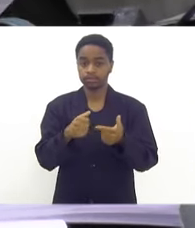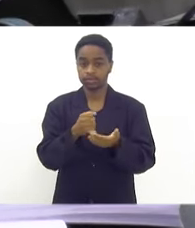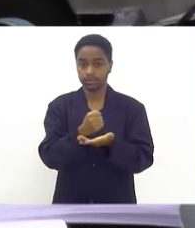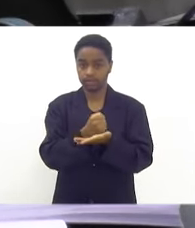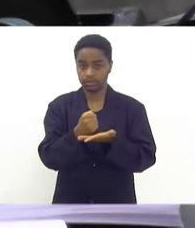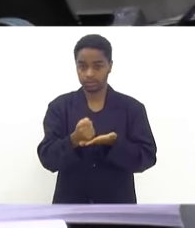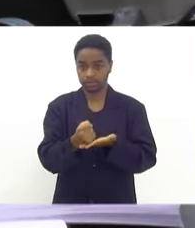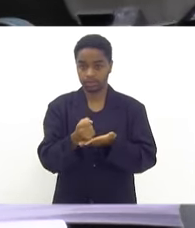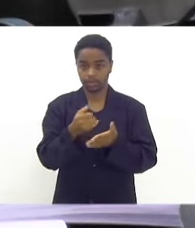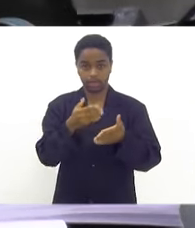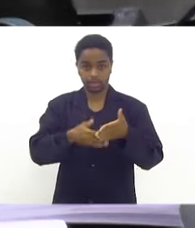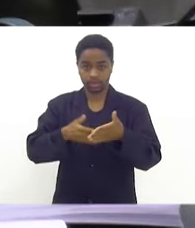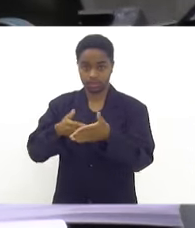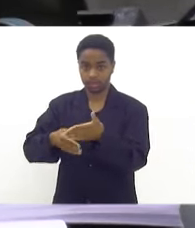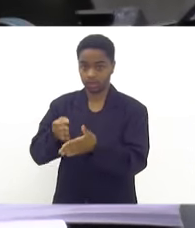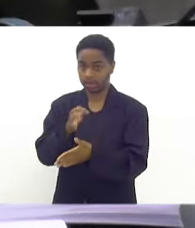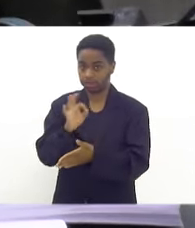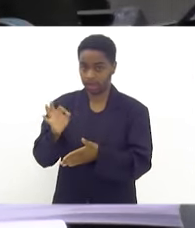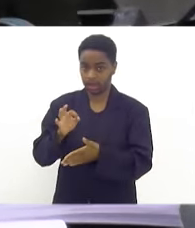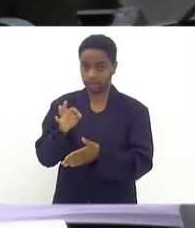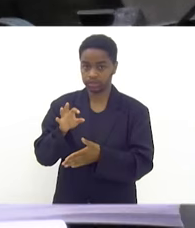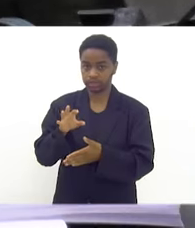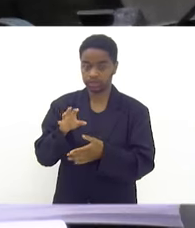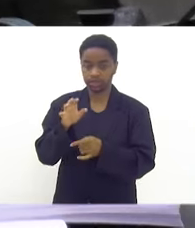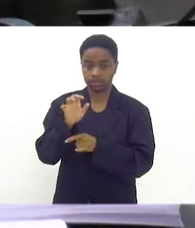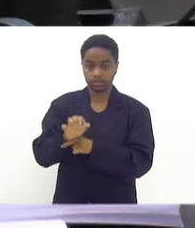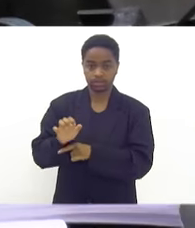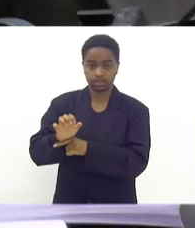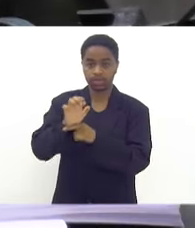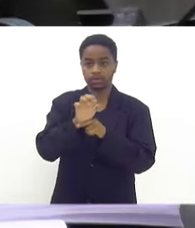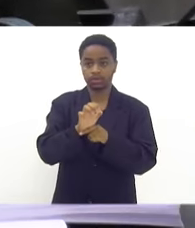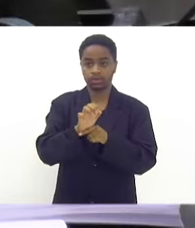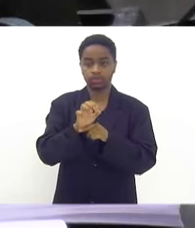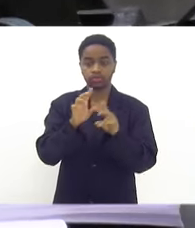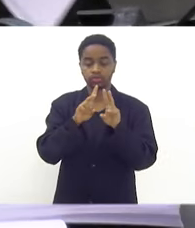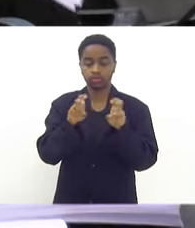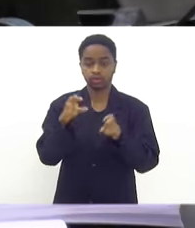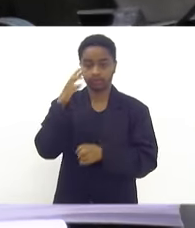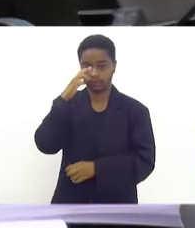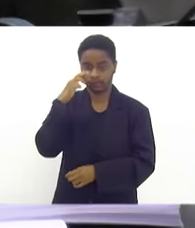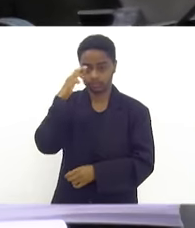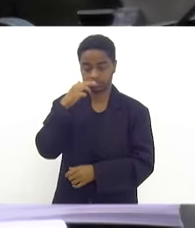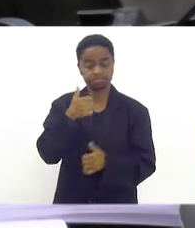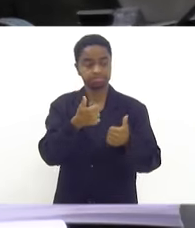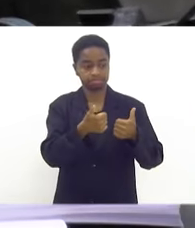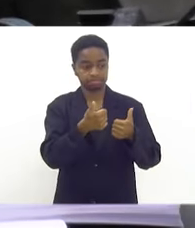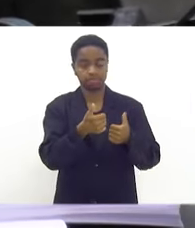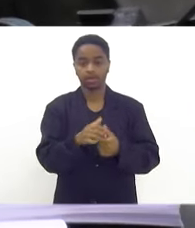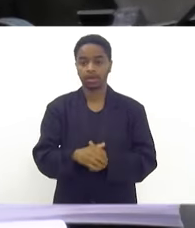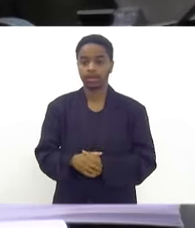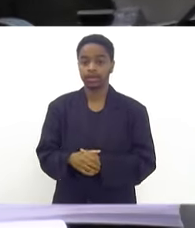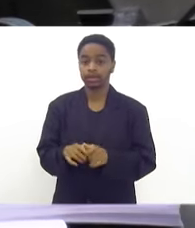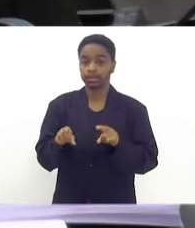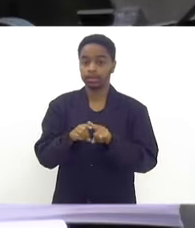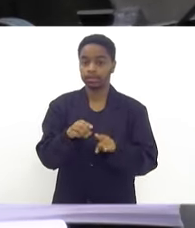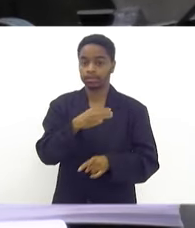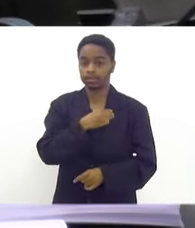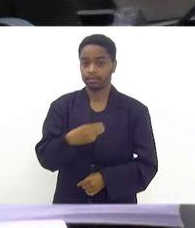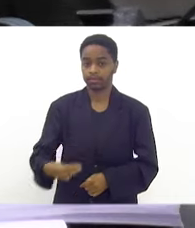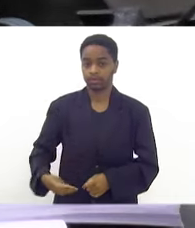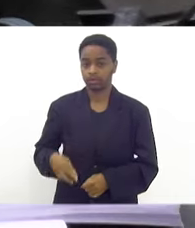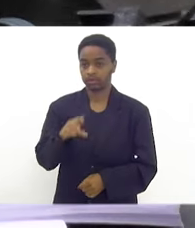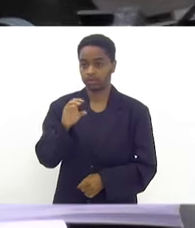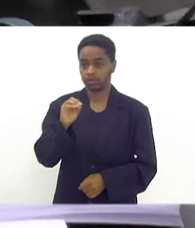exercício pelos entes federativos da atribuição comum da fiscalização perfeito a ministra Rosa veber em seu voto